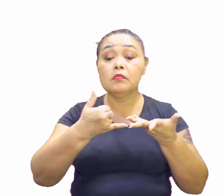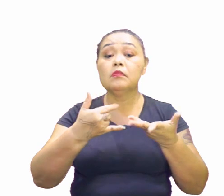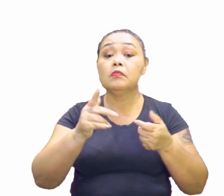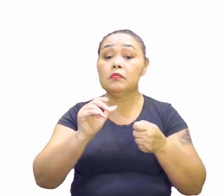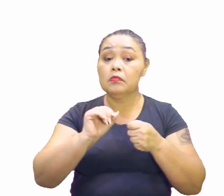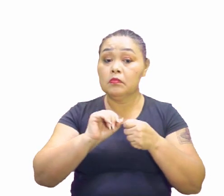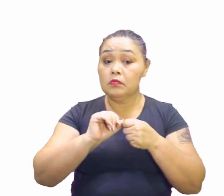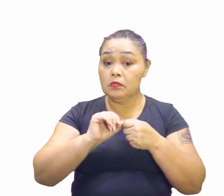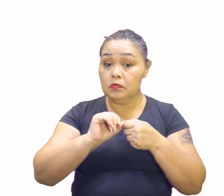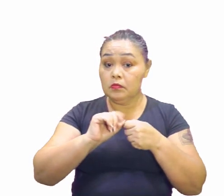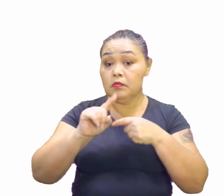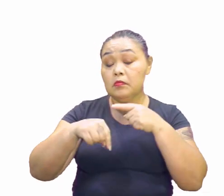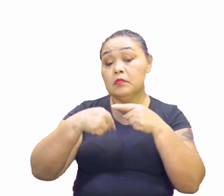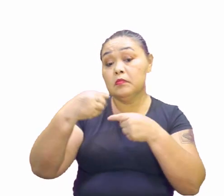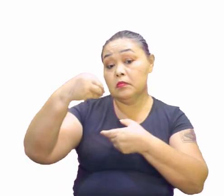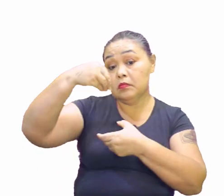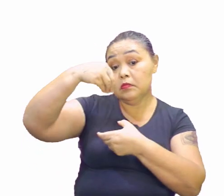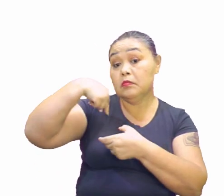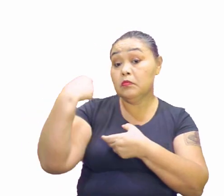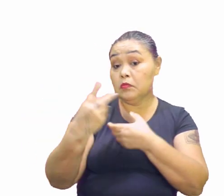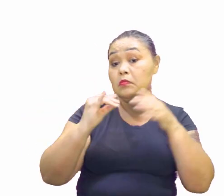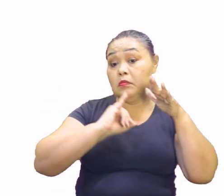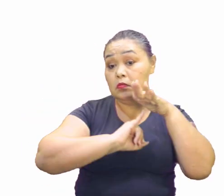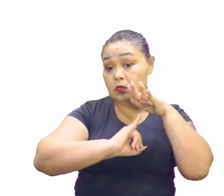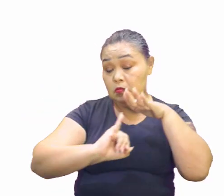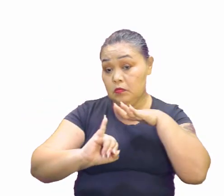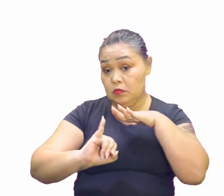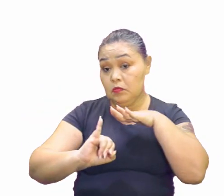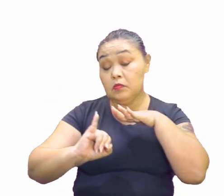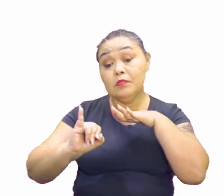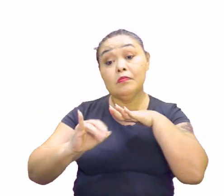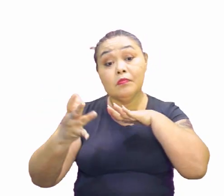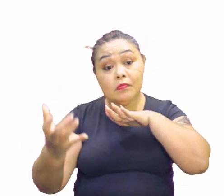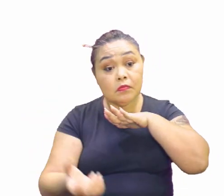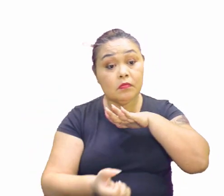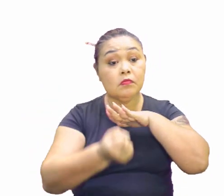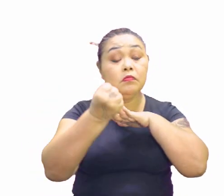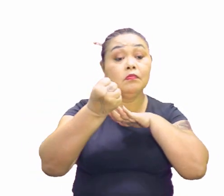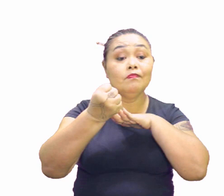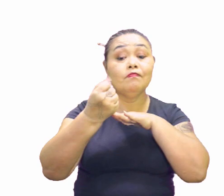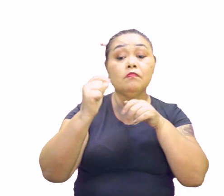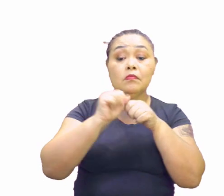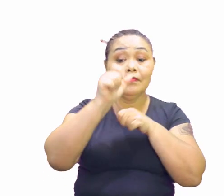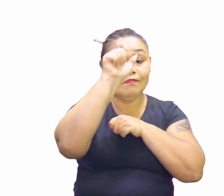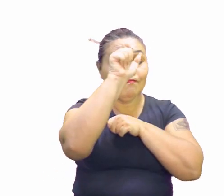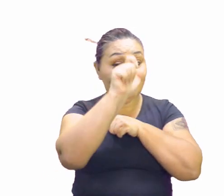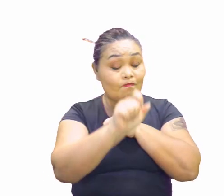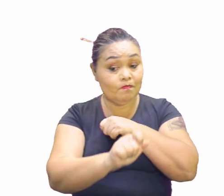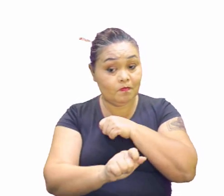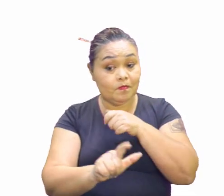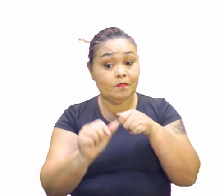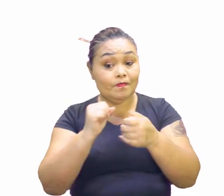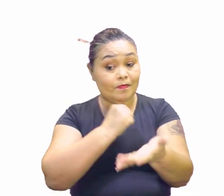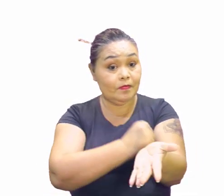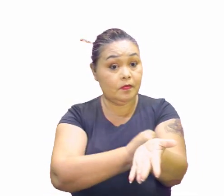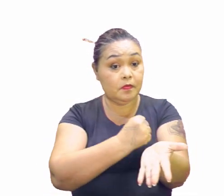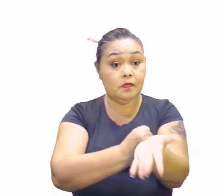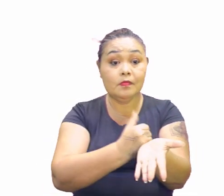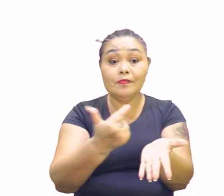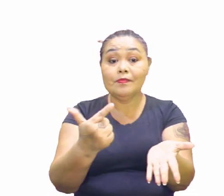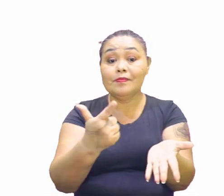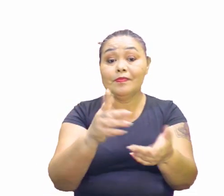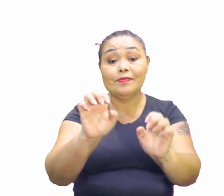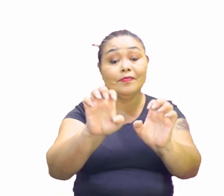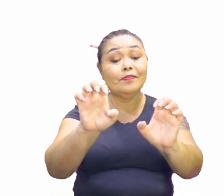drogas psicotrópicas e nossas instituições de recuperação de viciado não